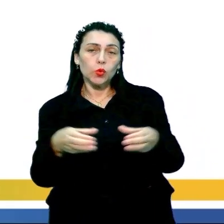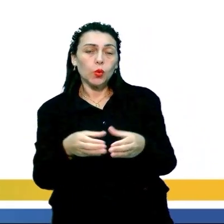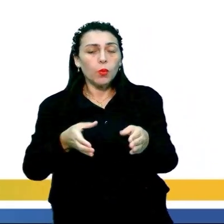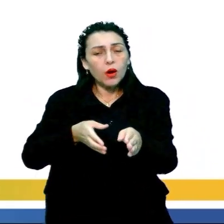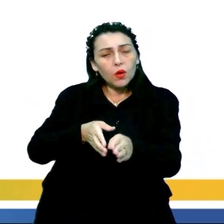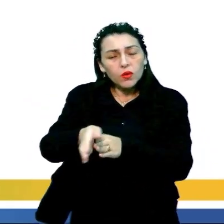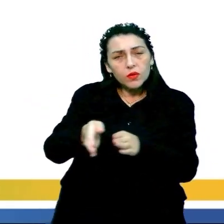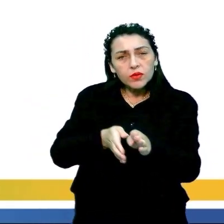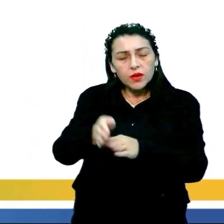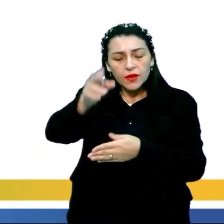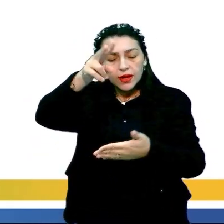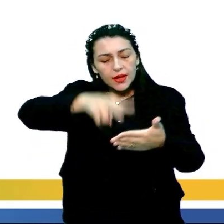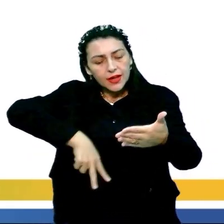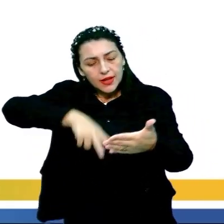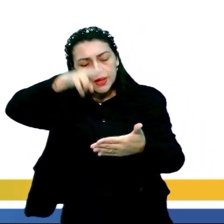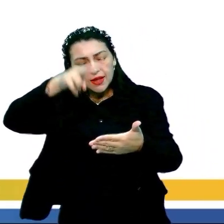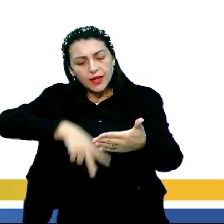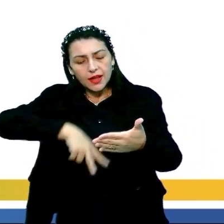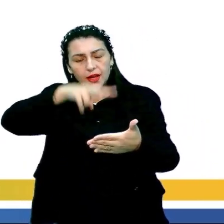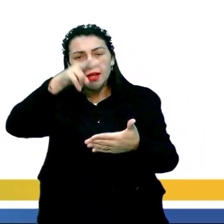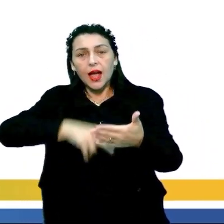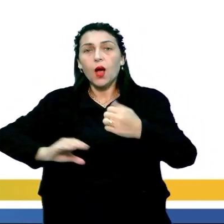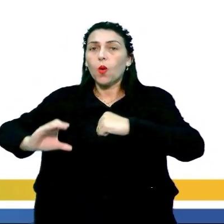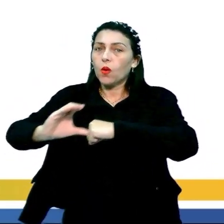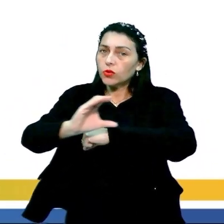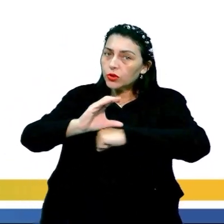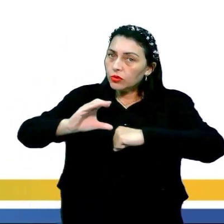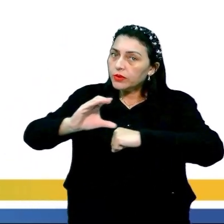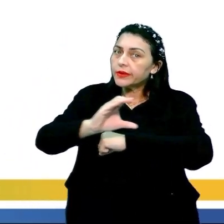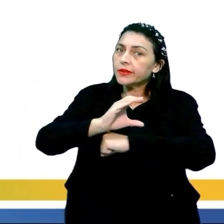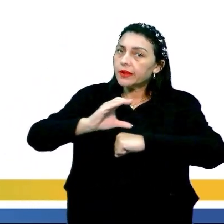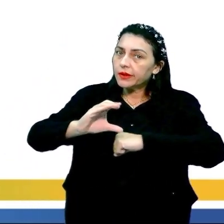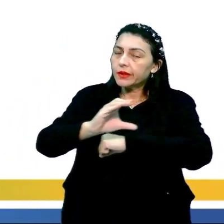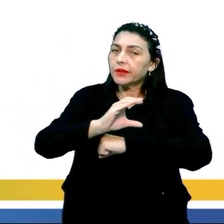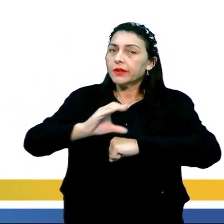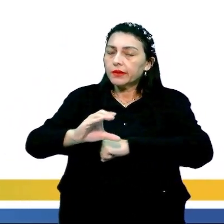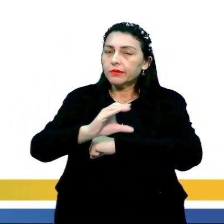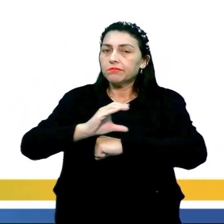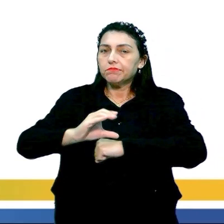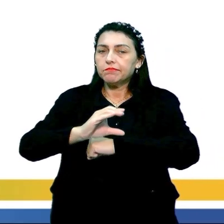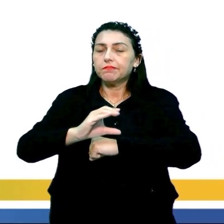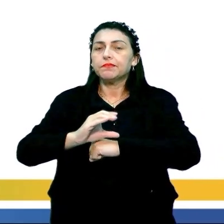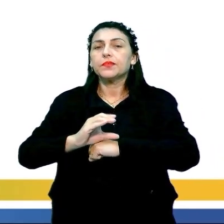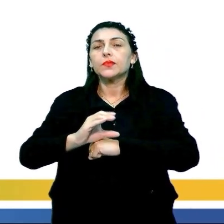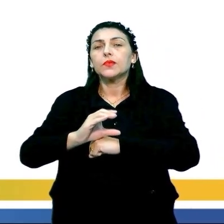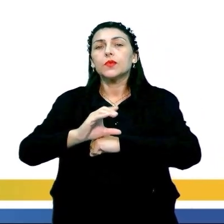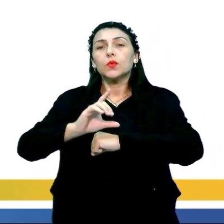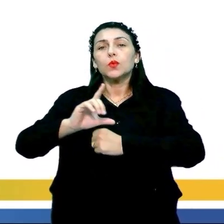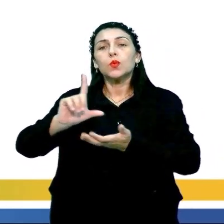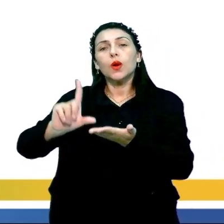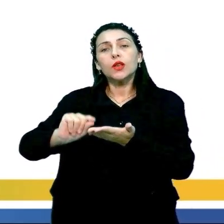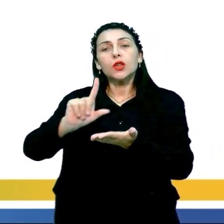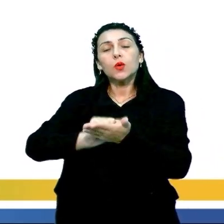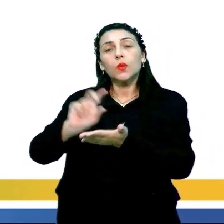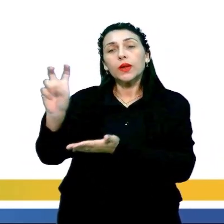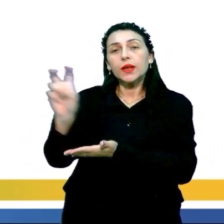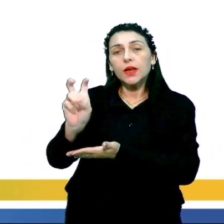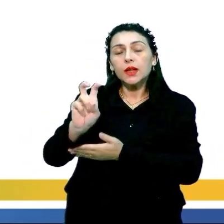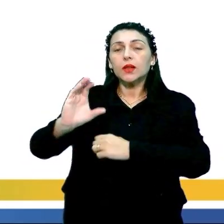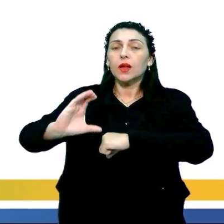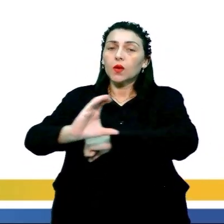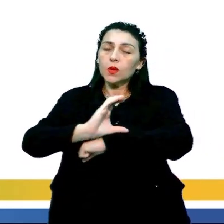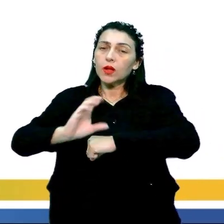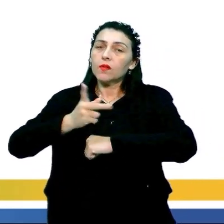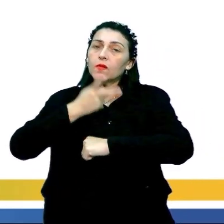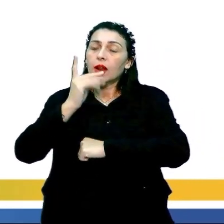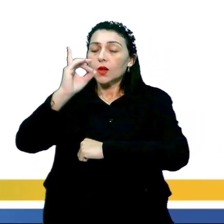você ler aí a Constituição, né? Lá no artigo 5º da Constituição, que vai